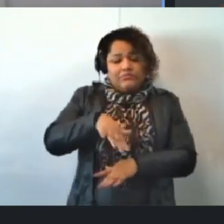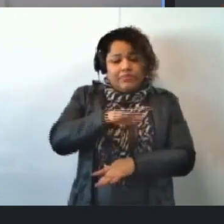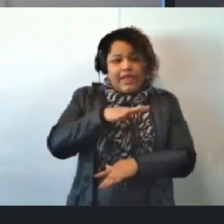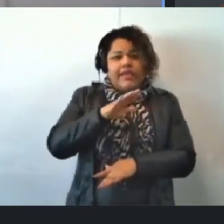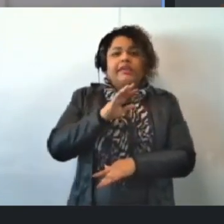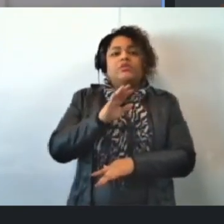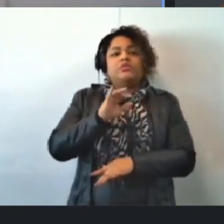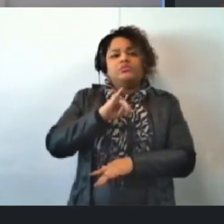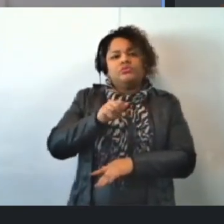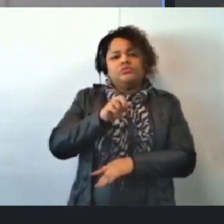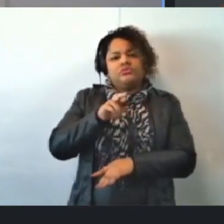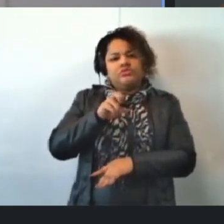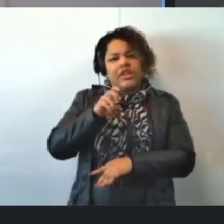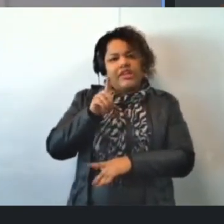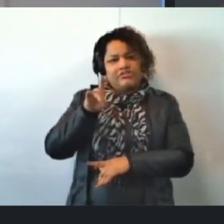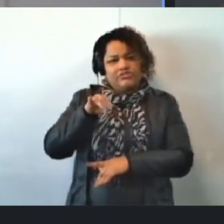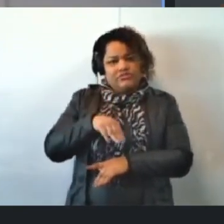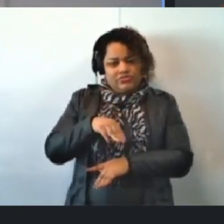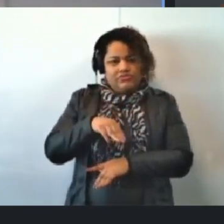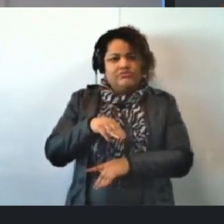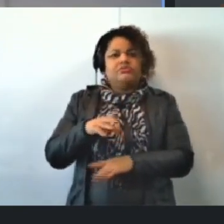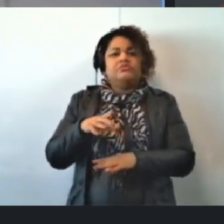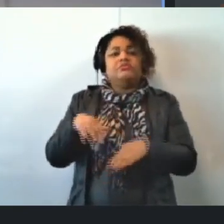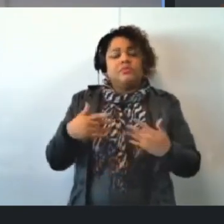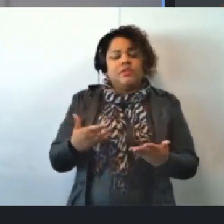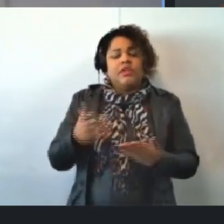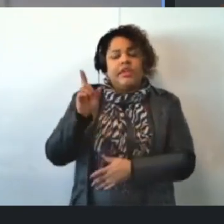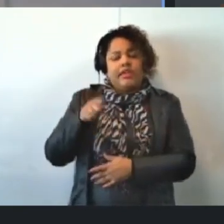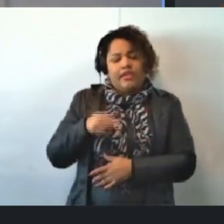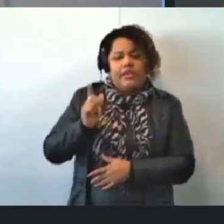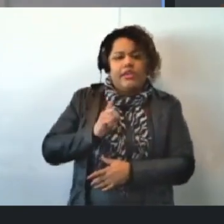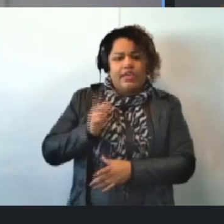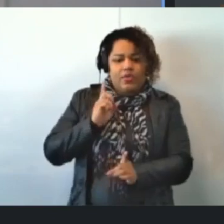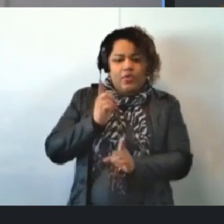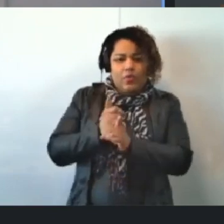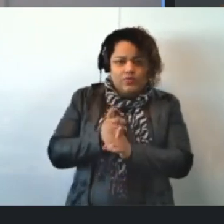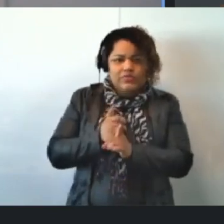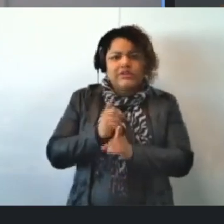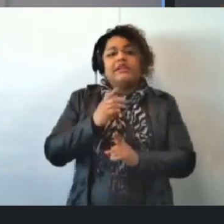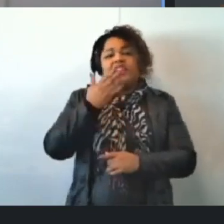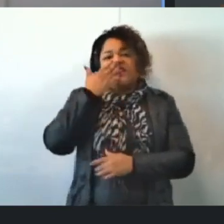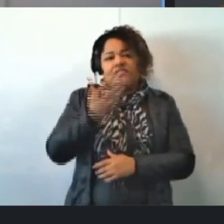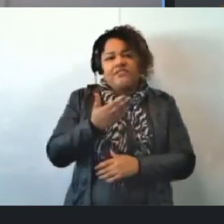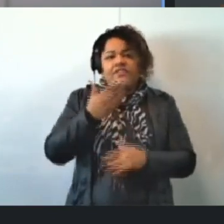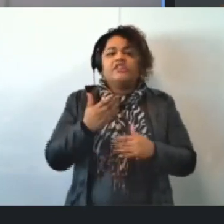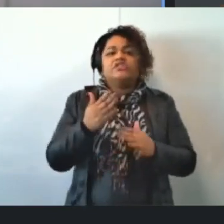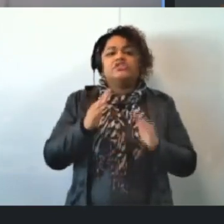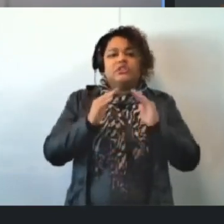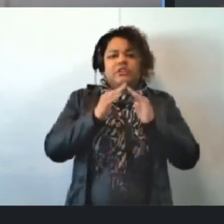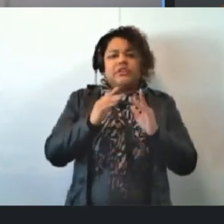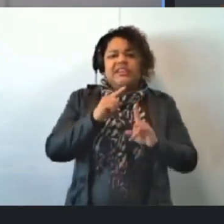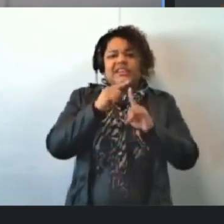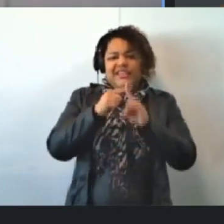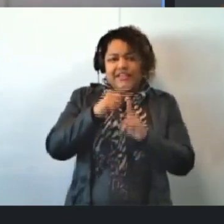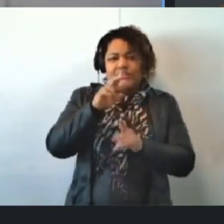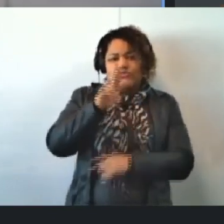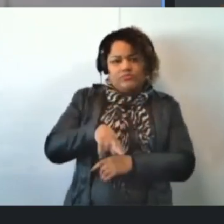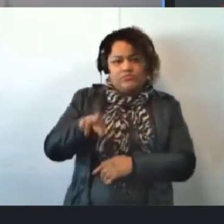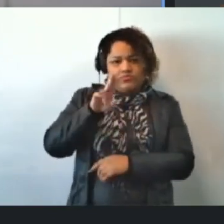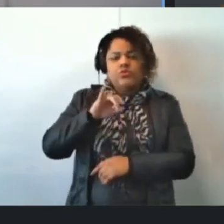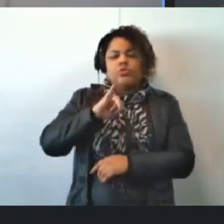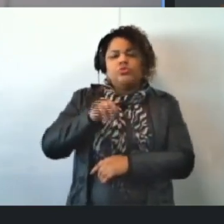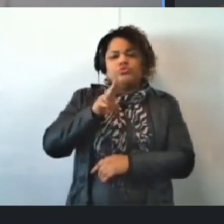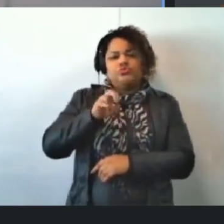15 de julho de 2024, às 11 horas da manhã. O ponto de encontro é na Igreja Universal, na rua Júlio César de Oliveira, 264, de autoria